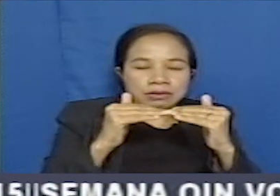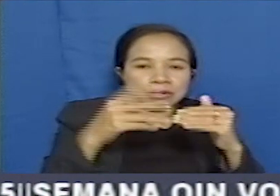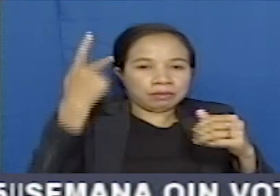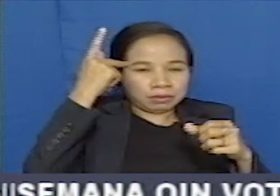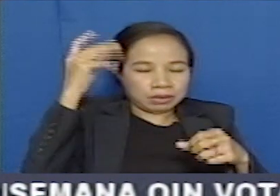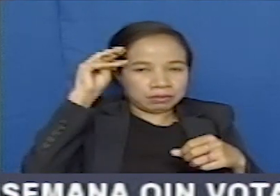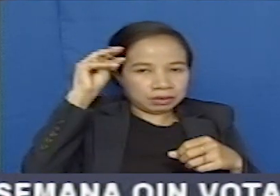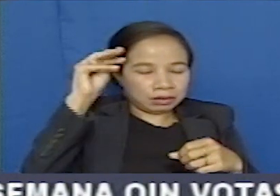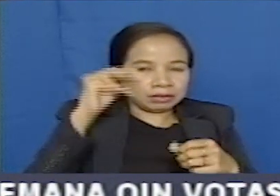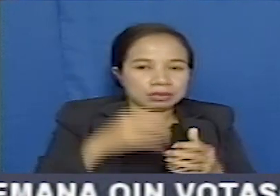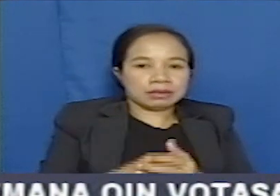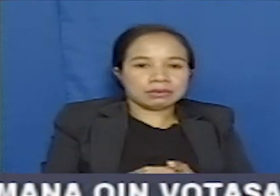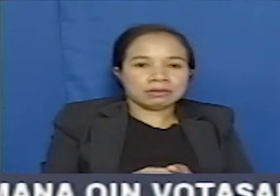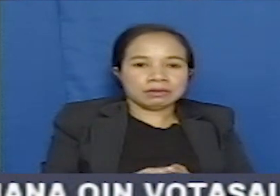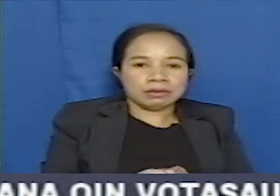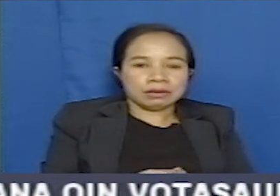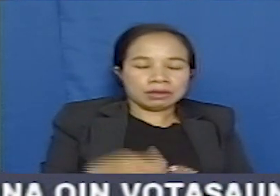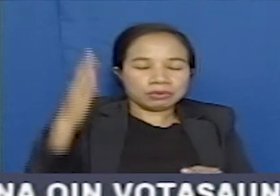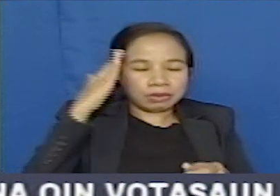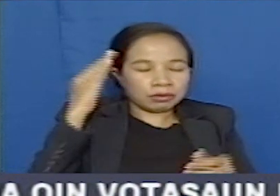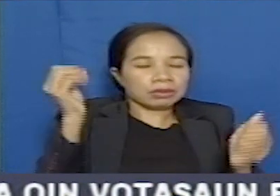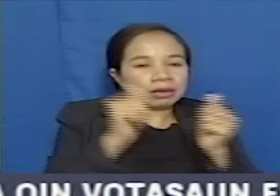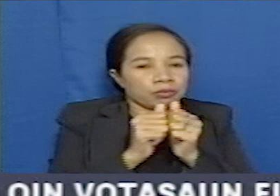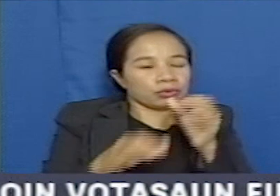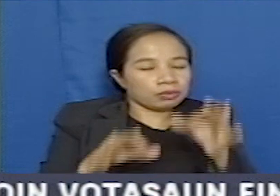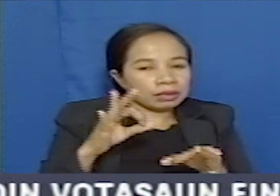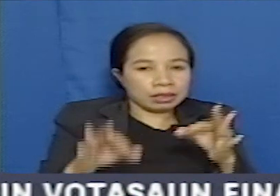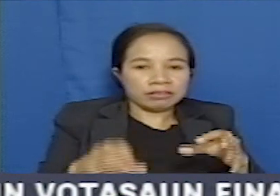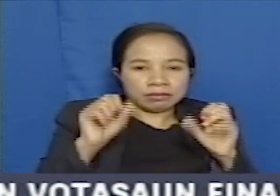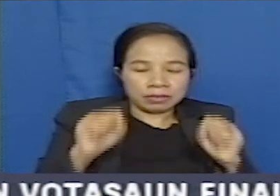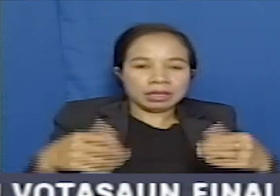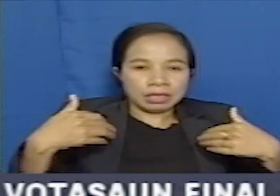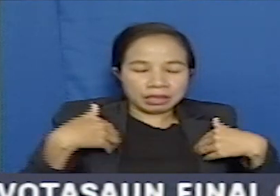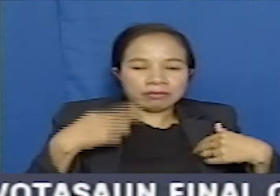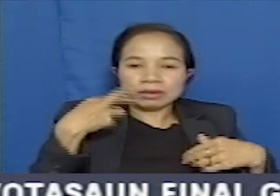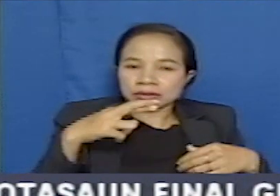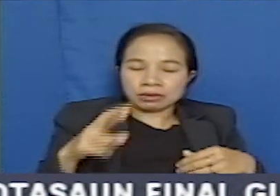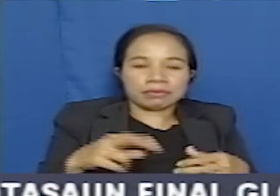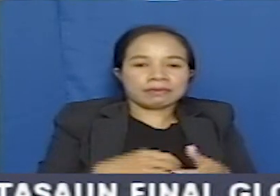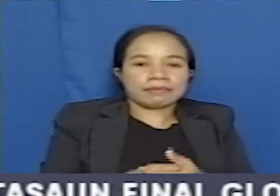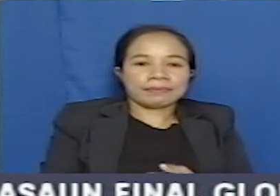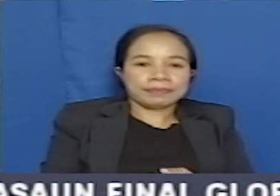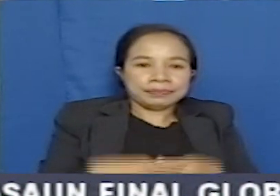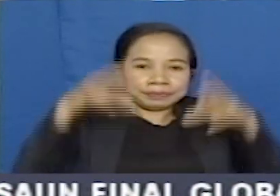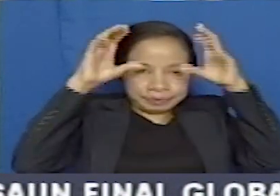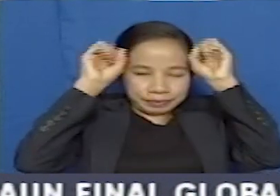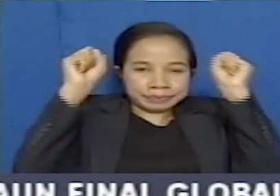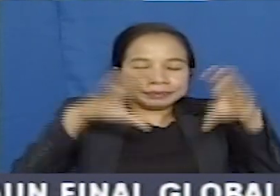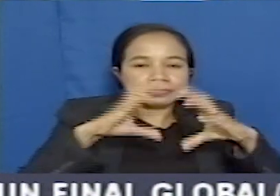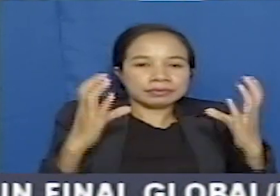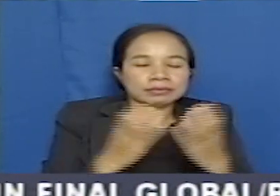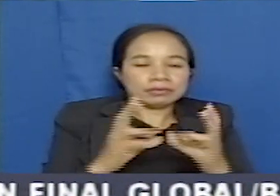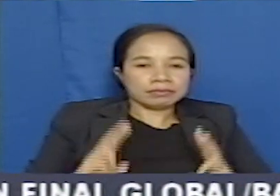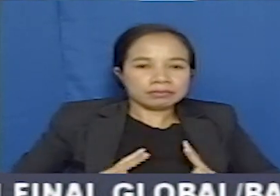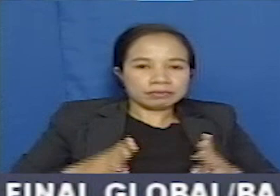primeiro-ministro, para atu hanu namutu kare mbele ya solusiona mne situasyon. Presidente Conselho